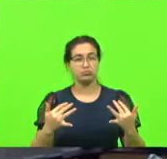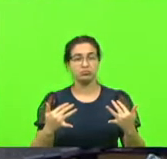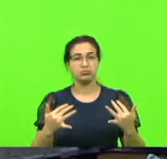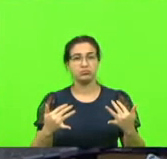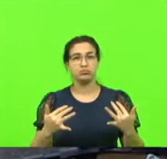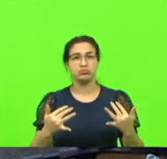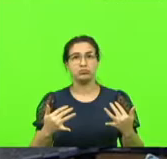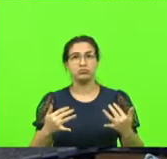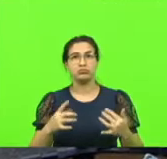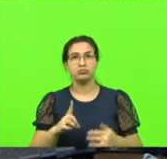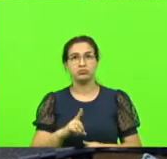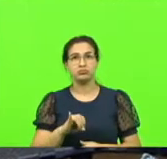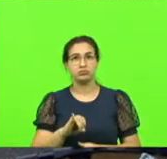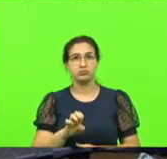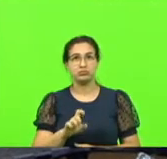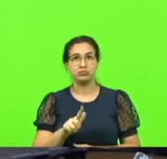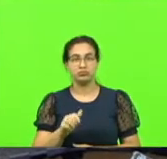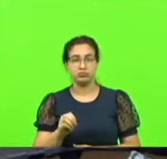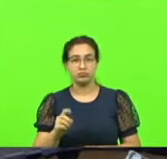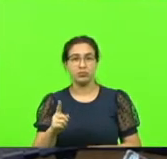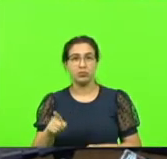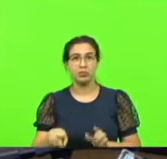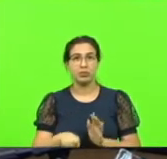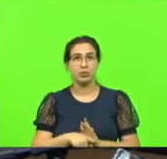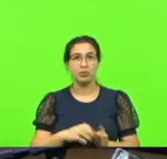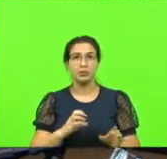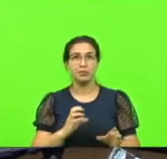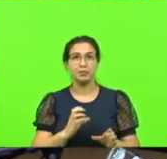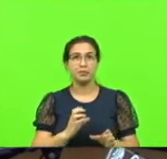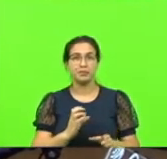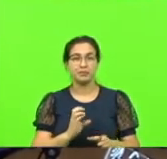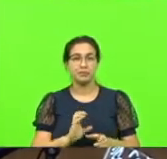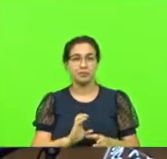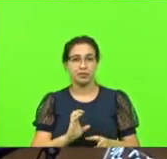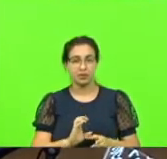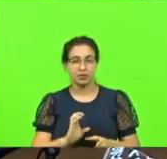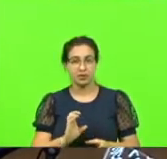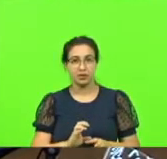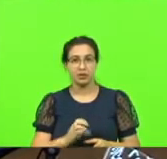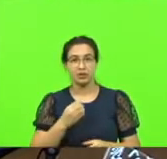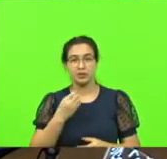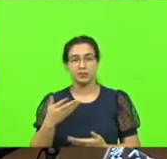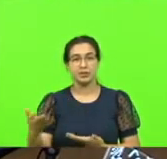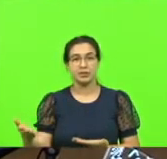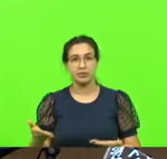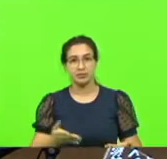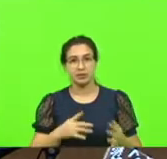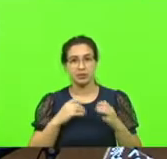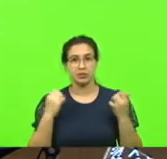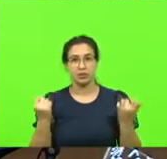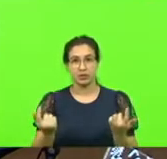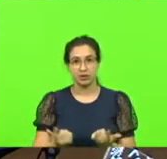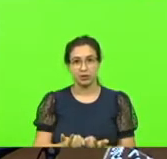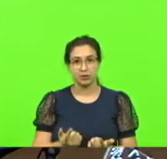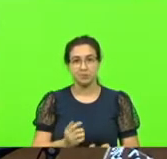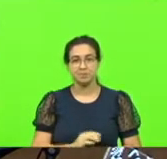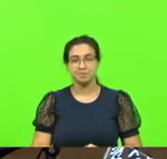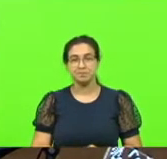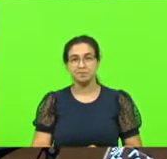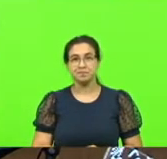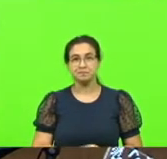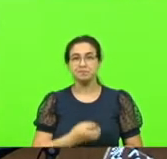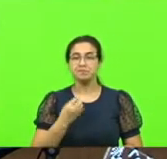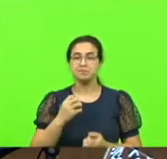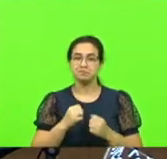Canelinha e a sua comitiva. Seja muito bem-vindo aqui no Parlamento Catarinense, prefeito. Obrigada pela visita. Deputado Mauro. Sejam bem-vindos.